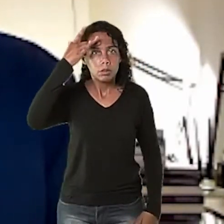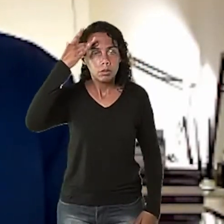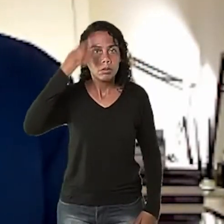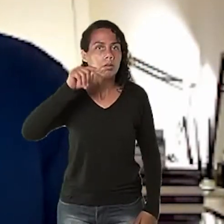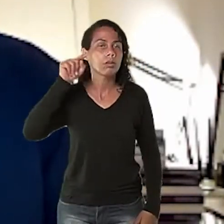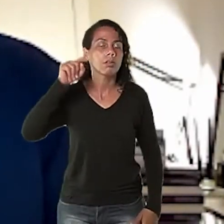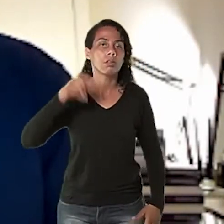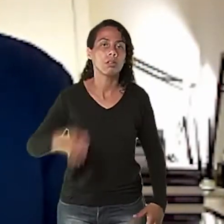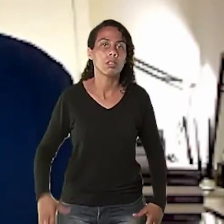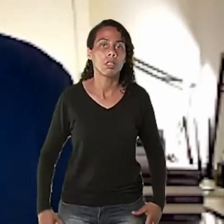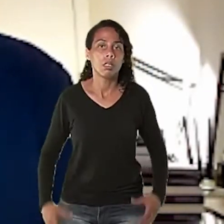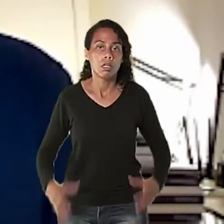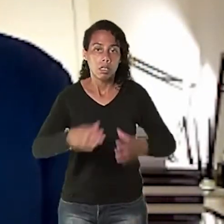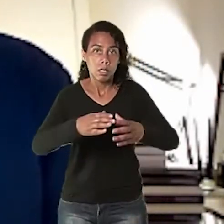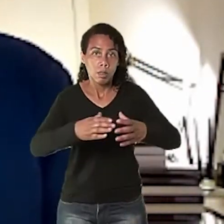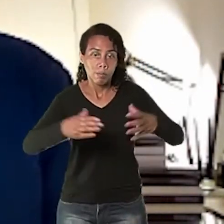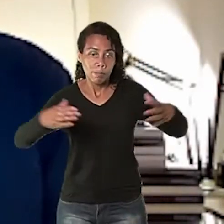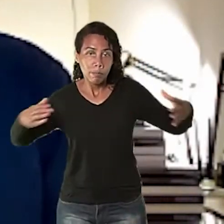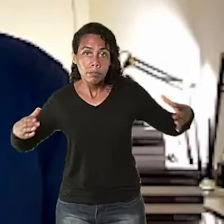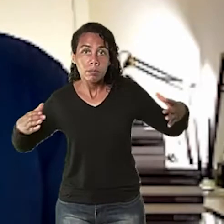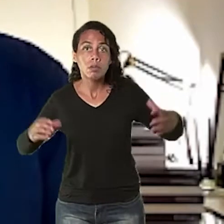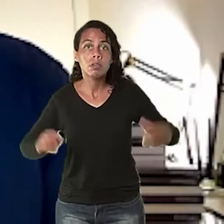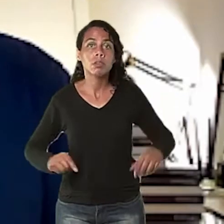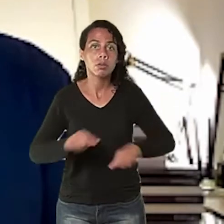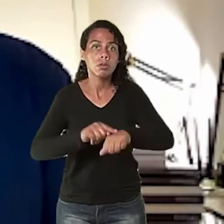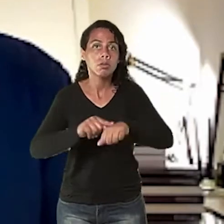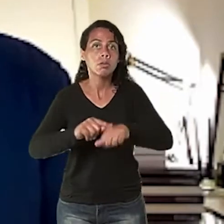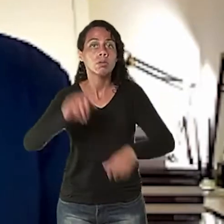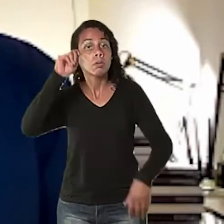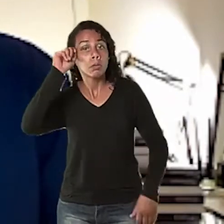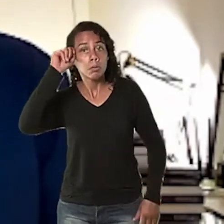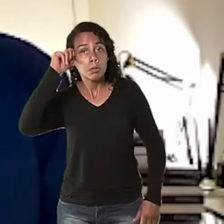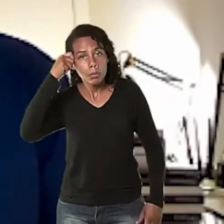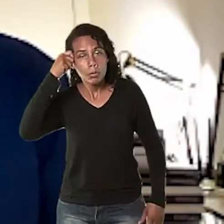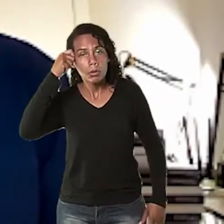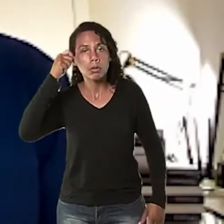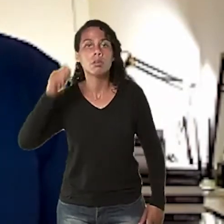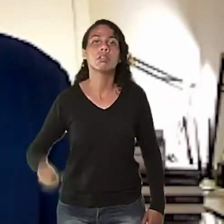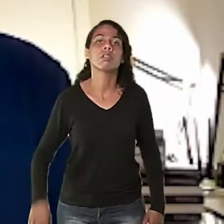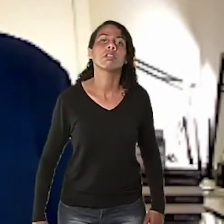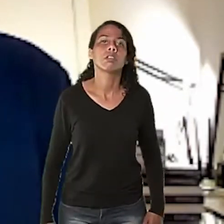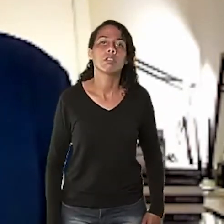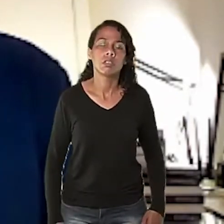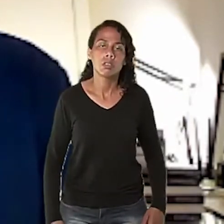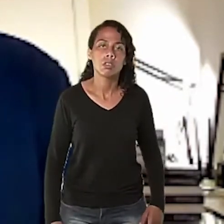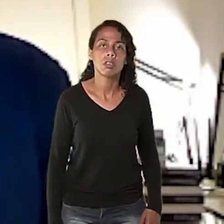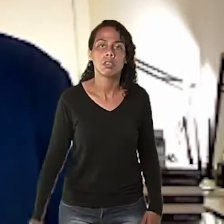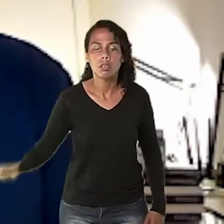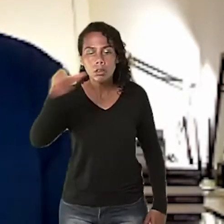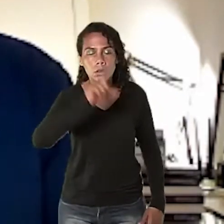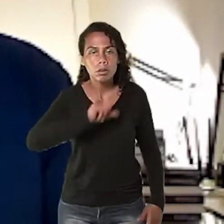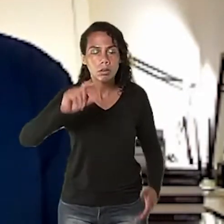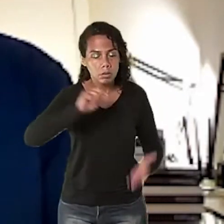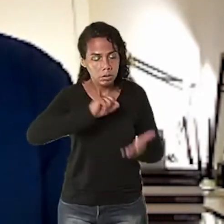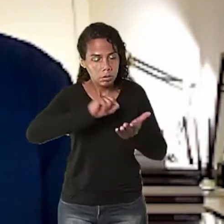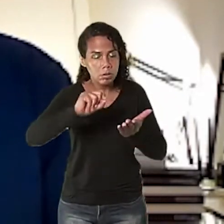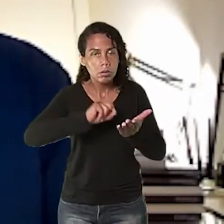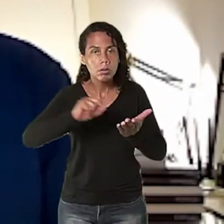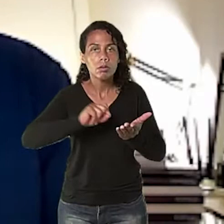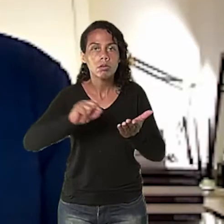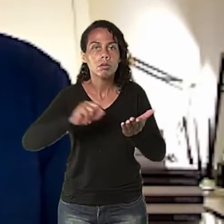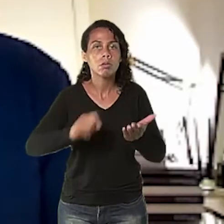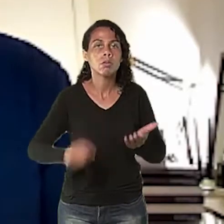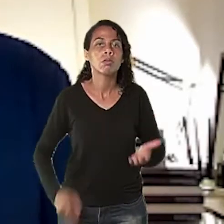com o jornal ou com as nuvens, monologando minhas opiniões. É outra coisa. É